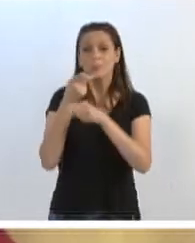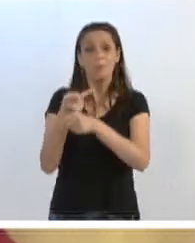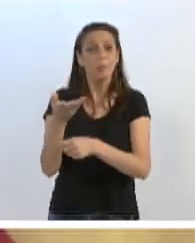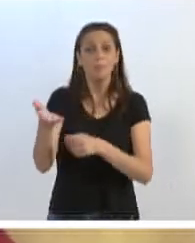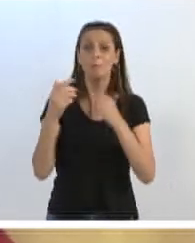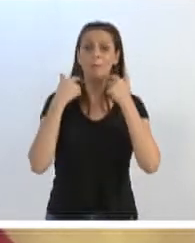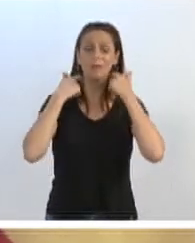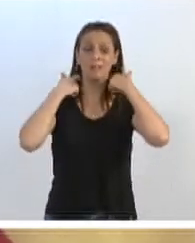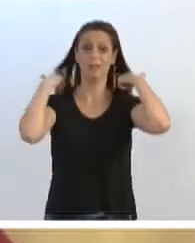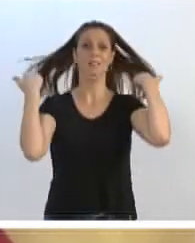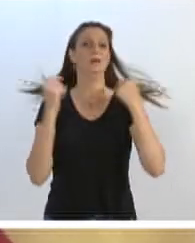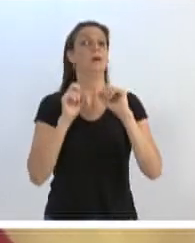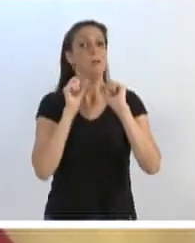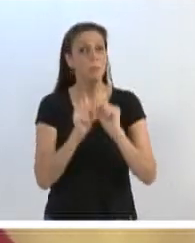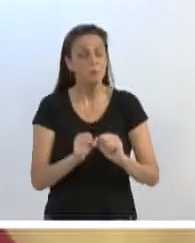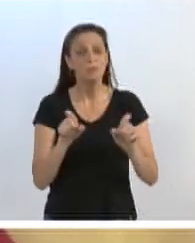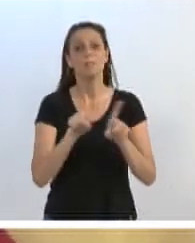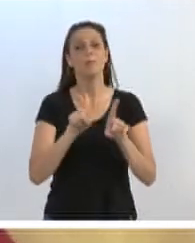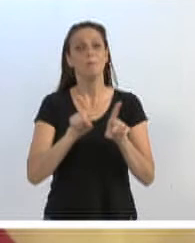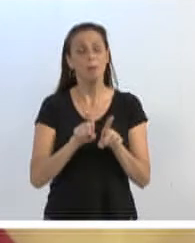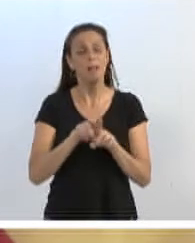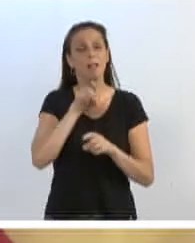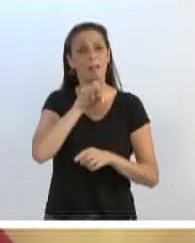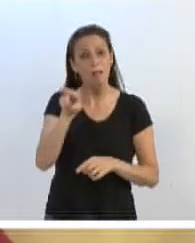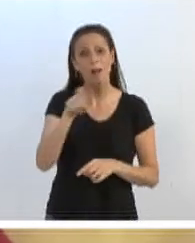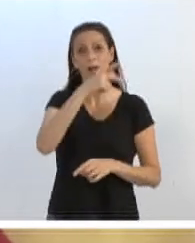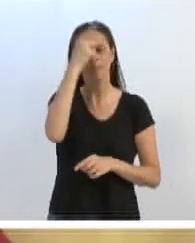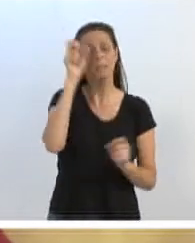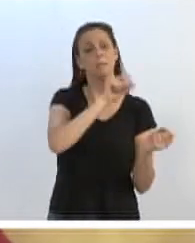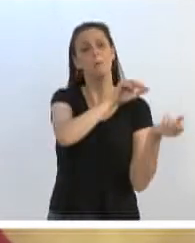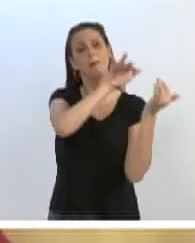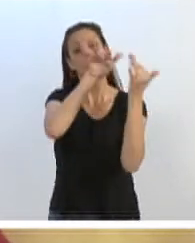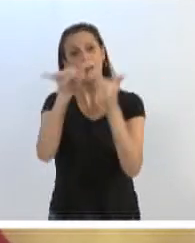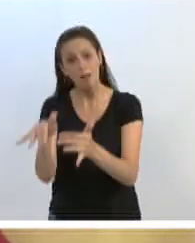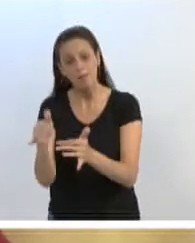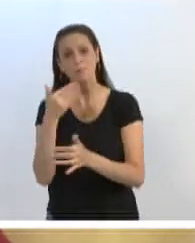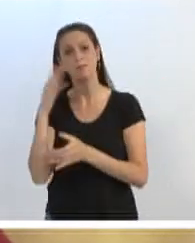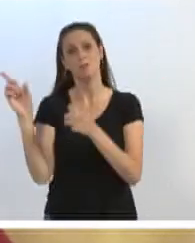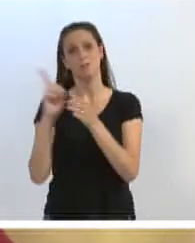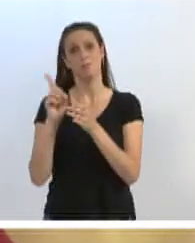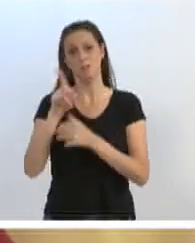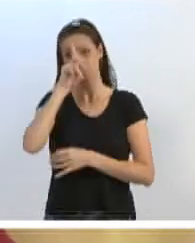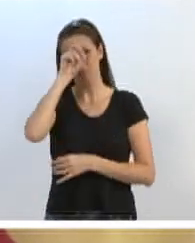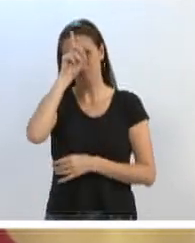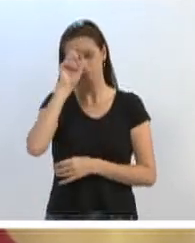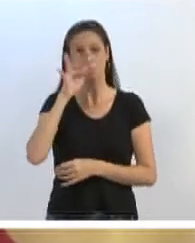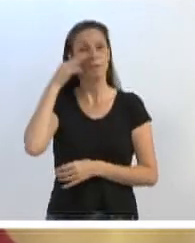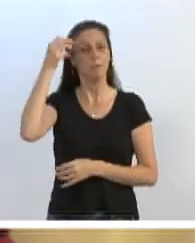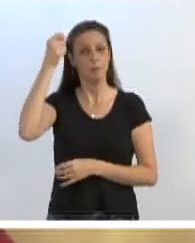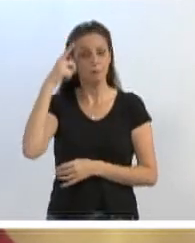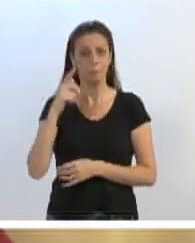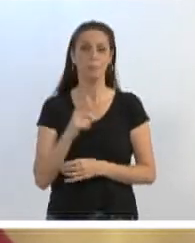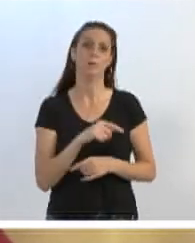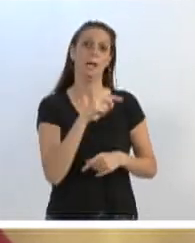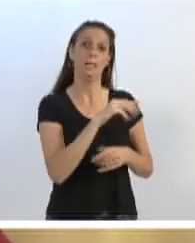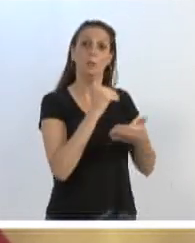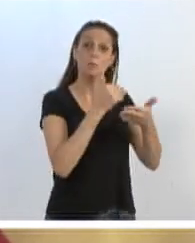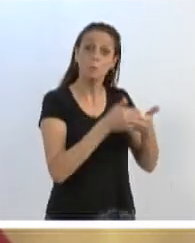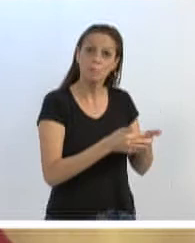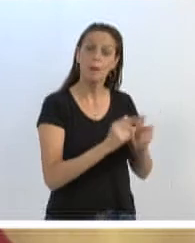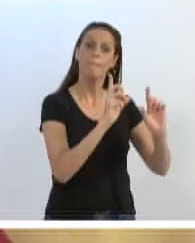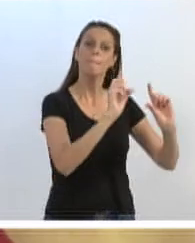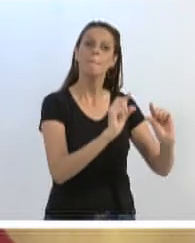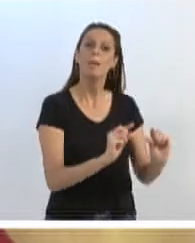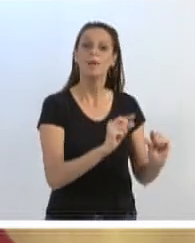pronto atendimento para a região norte diminuindo assim a demanda os hospitais aqui do do município que